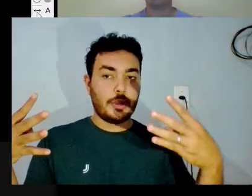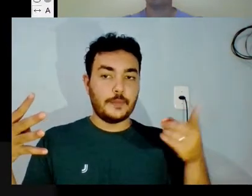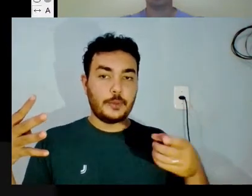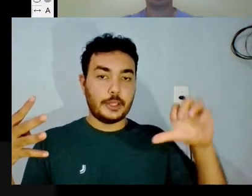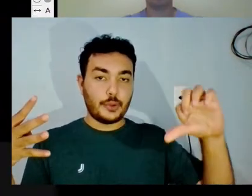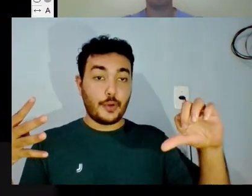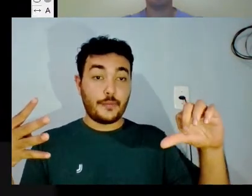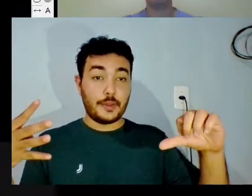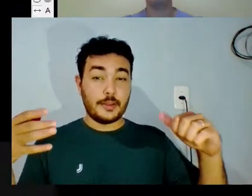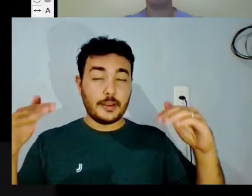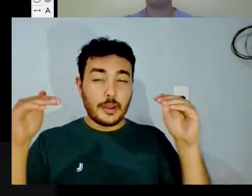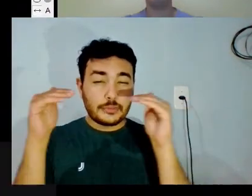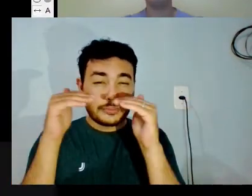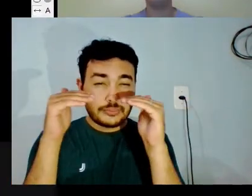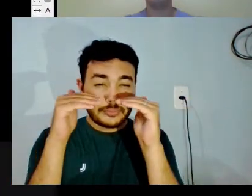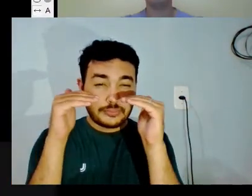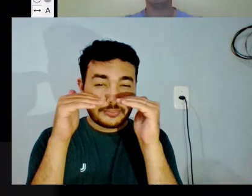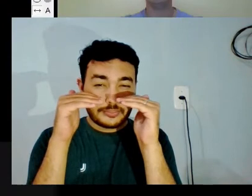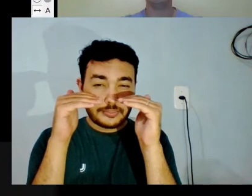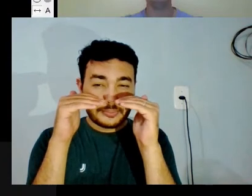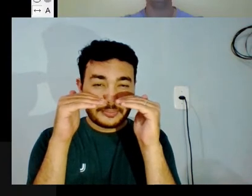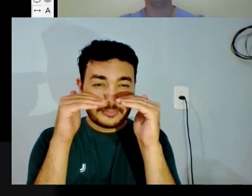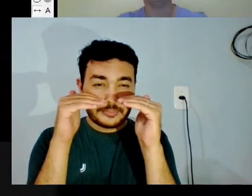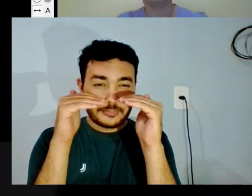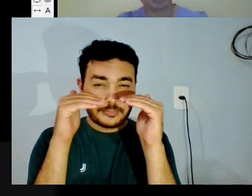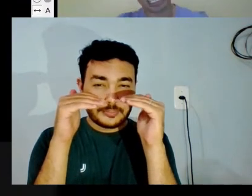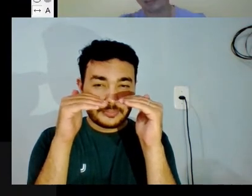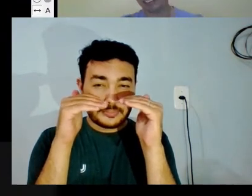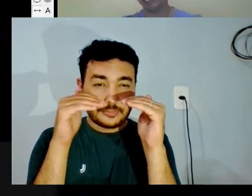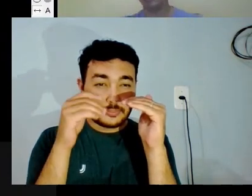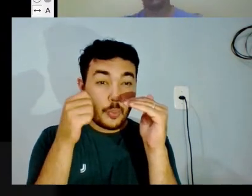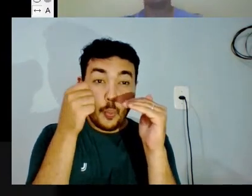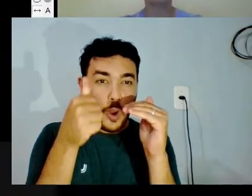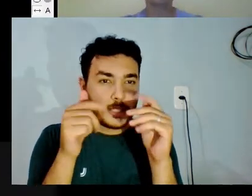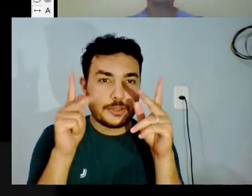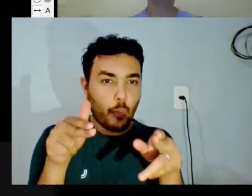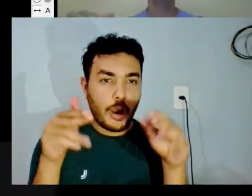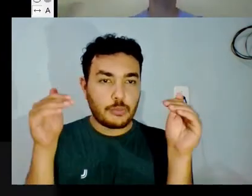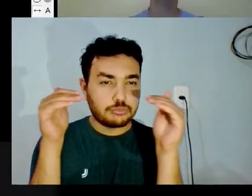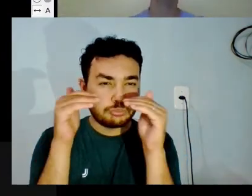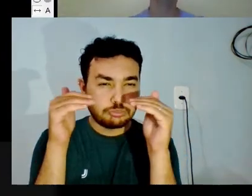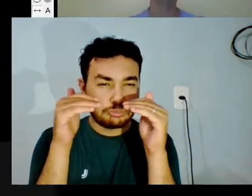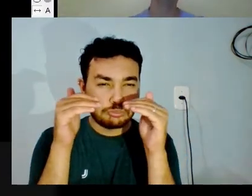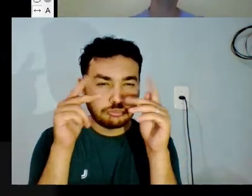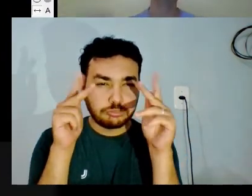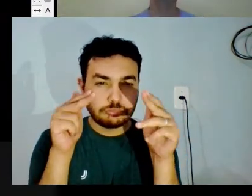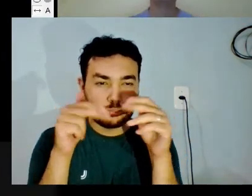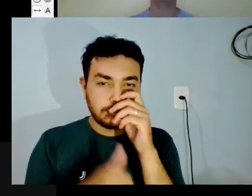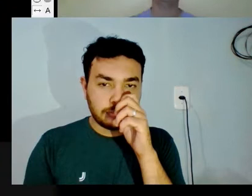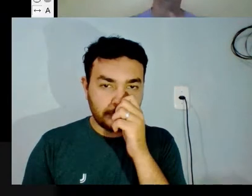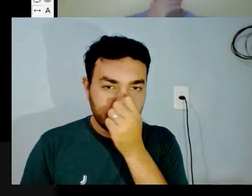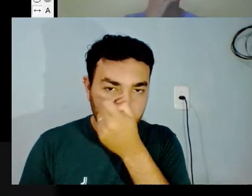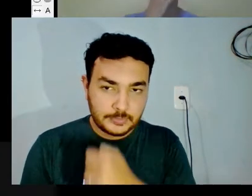a menos 12, tá bom? Então, é uma diferença bem pequena, praticamente a gente considerar um cálculo teórico com essa magnitude,